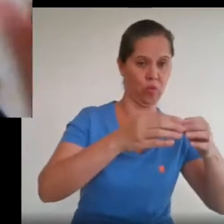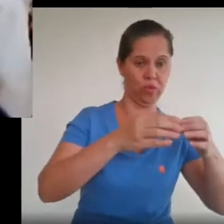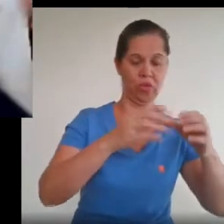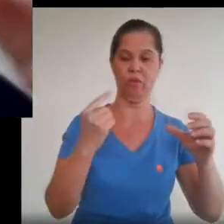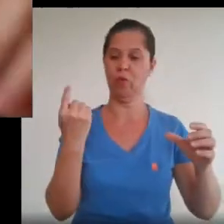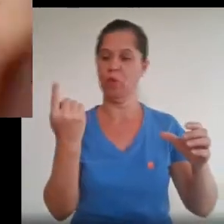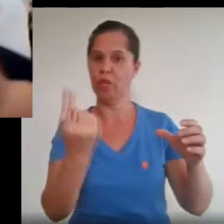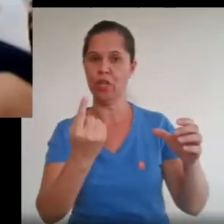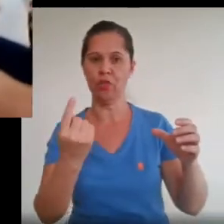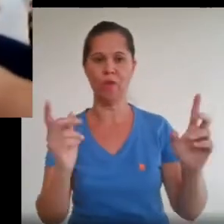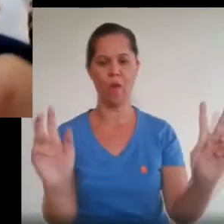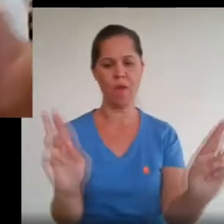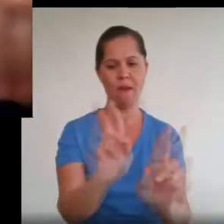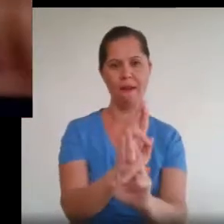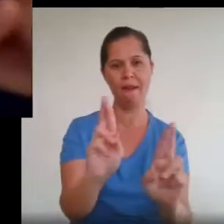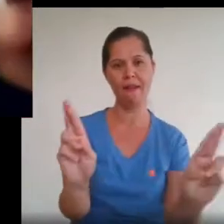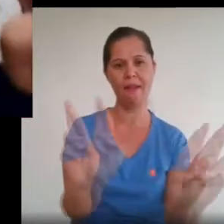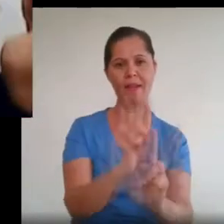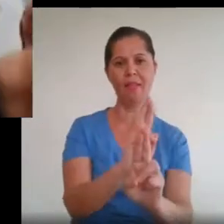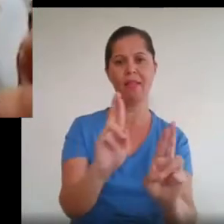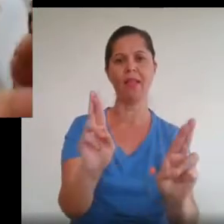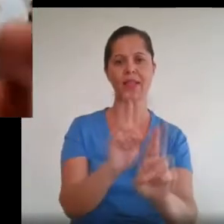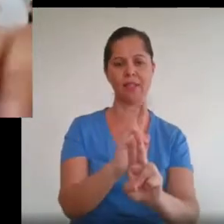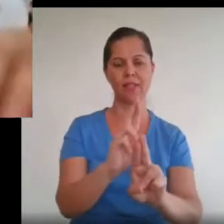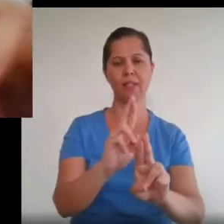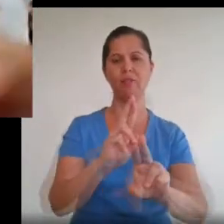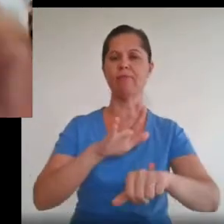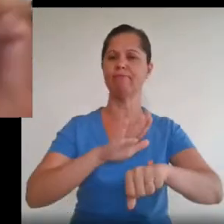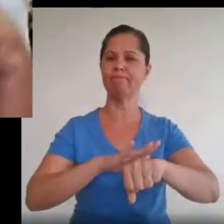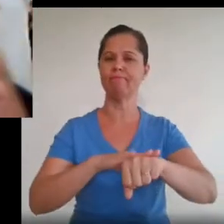e de tudo que surge nesse caminho, dessa